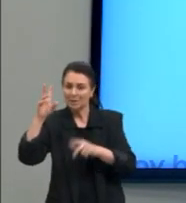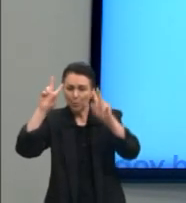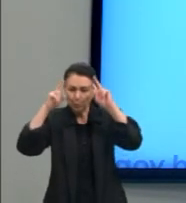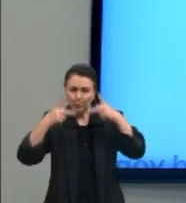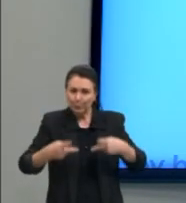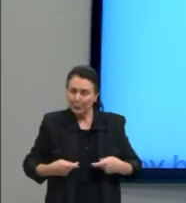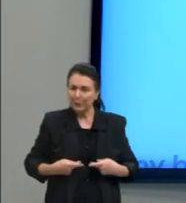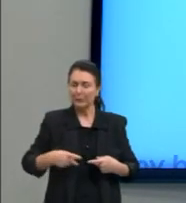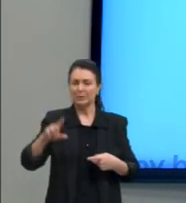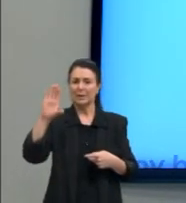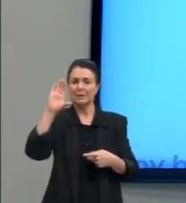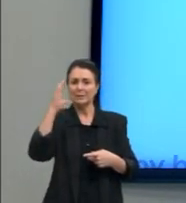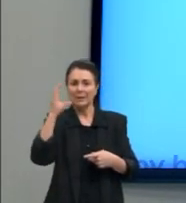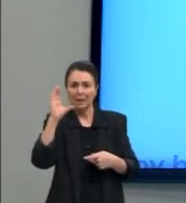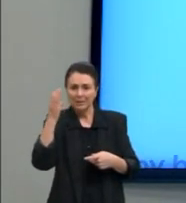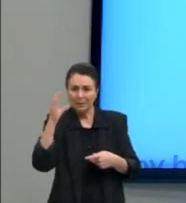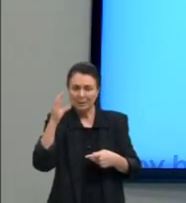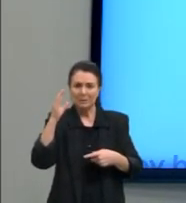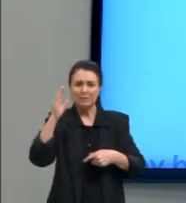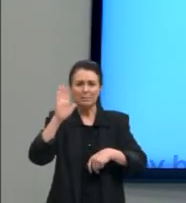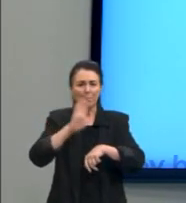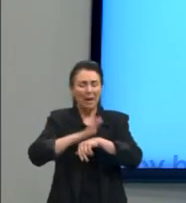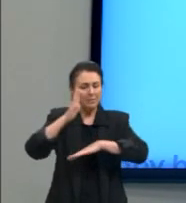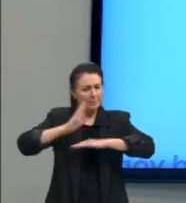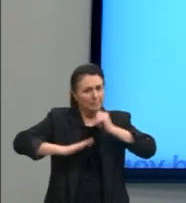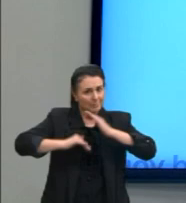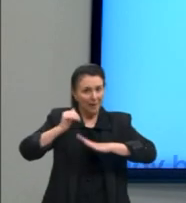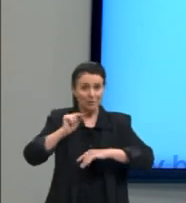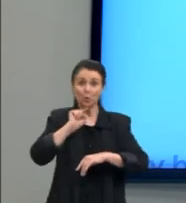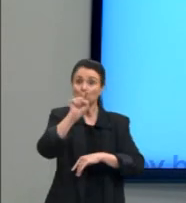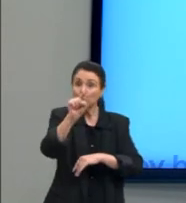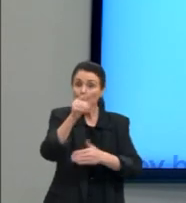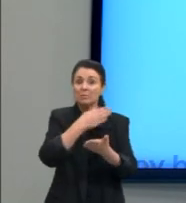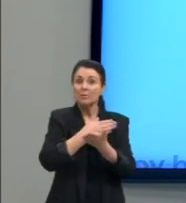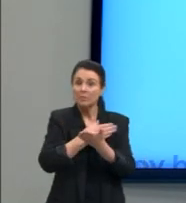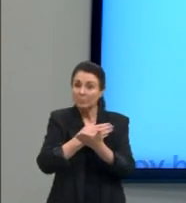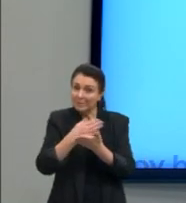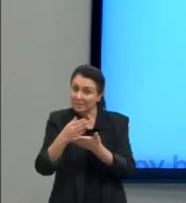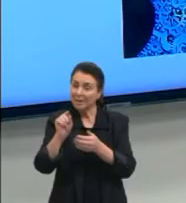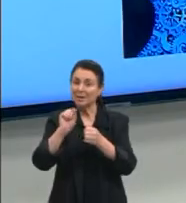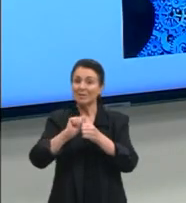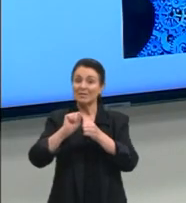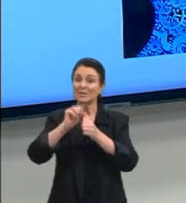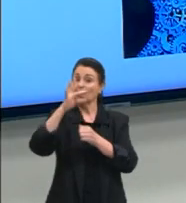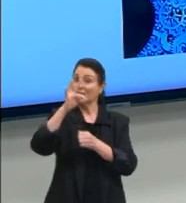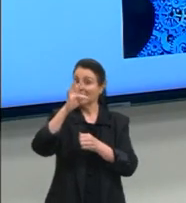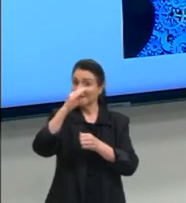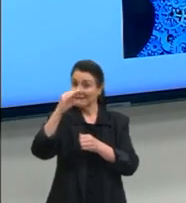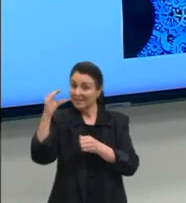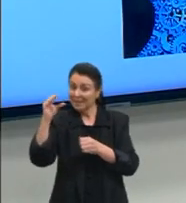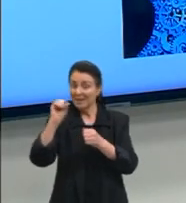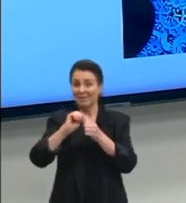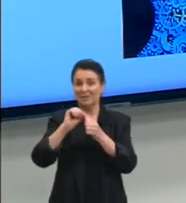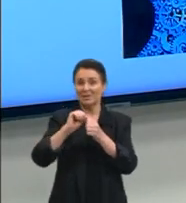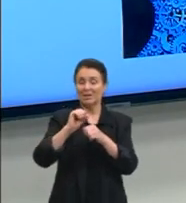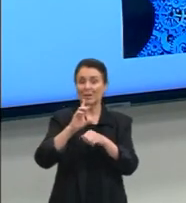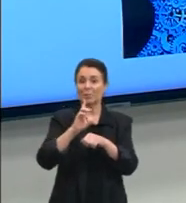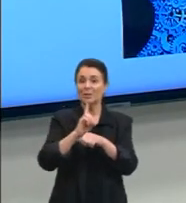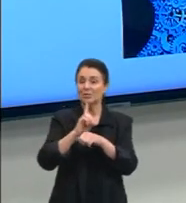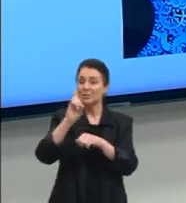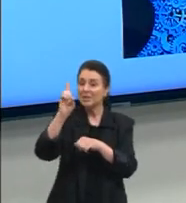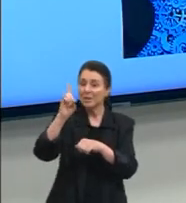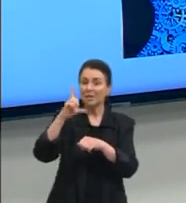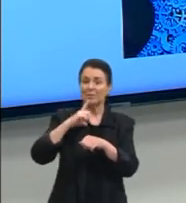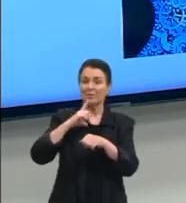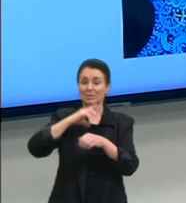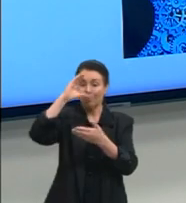exatas é você que vai entrar no ensino superior vai precisar fazer o TCC para fazer a sua dissertação a sua tese vai ter que ter